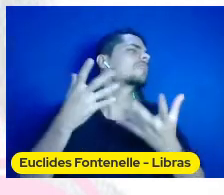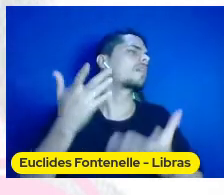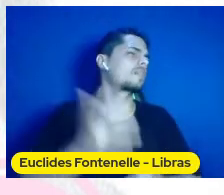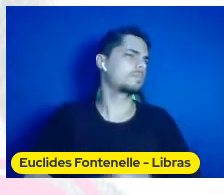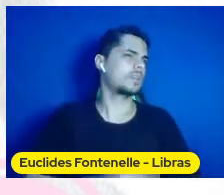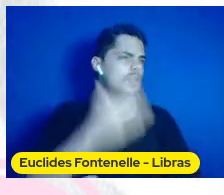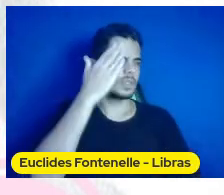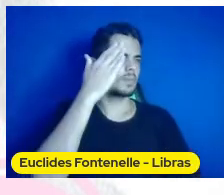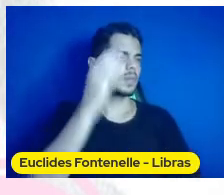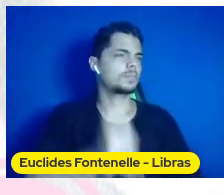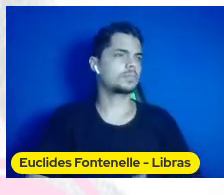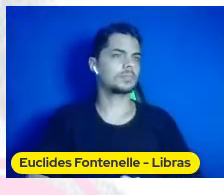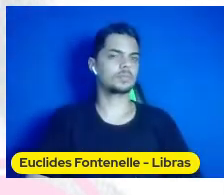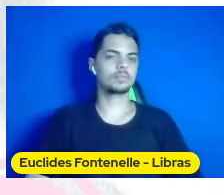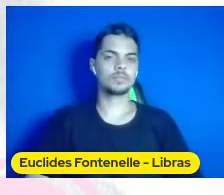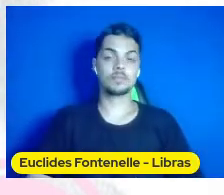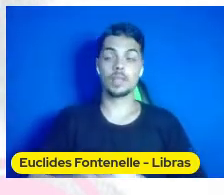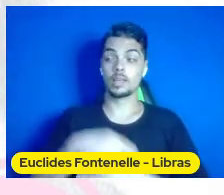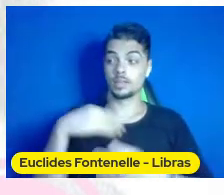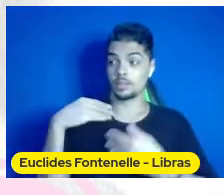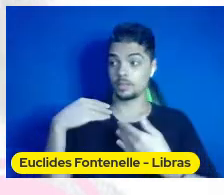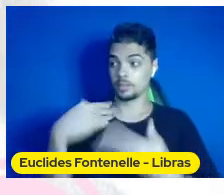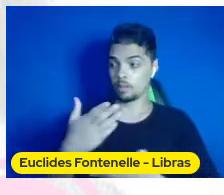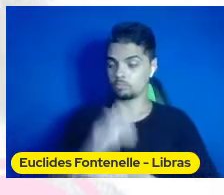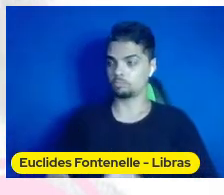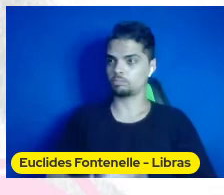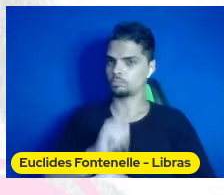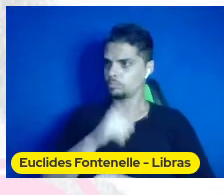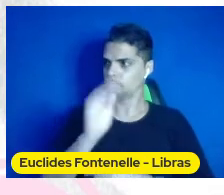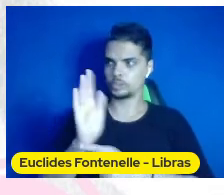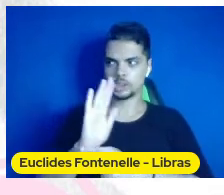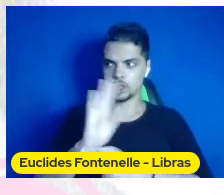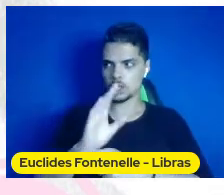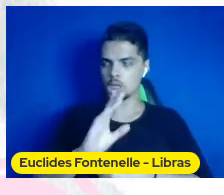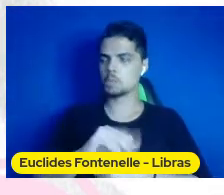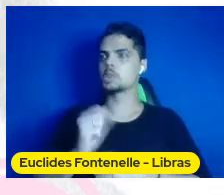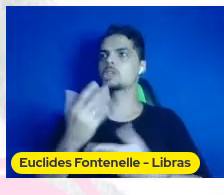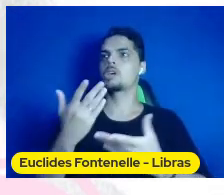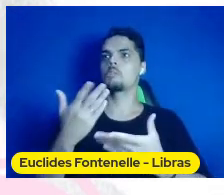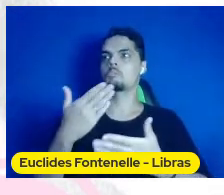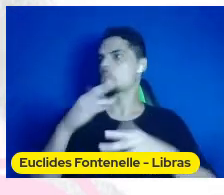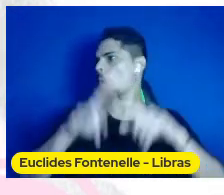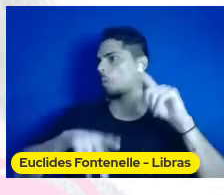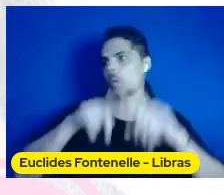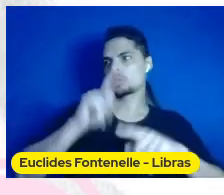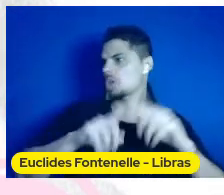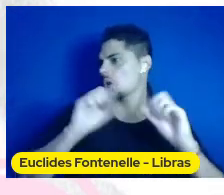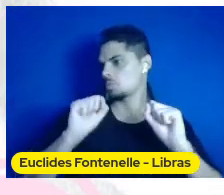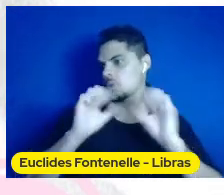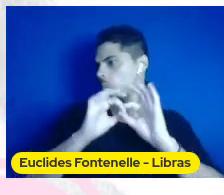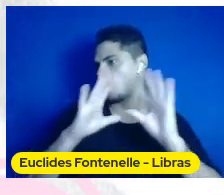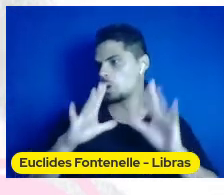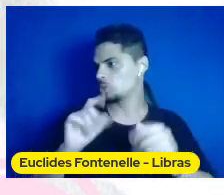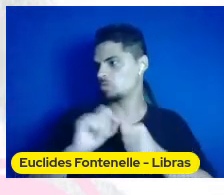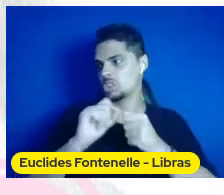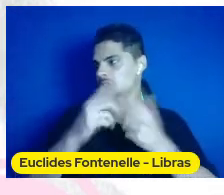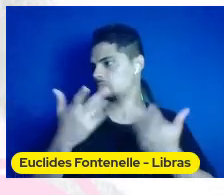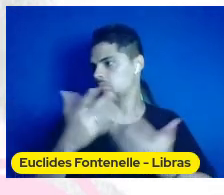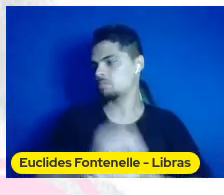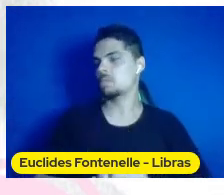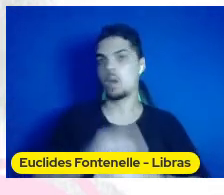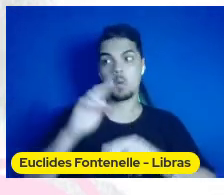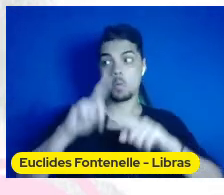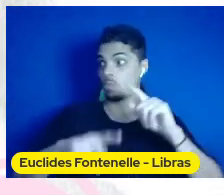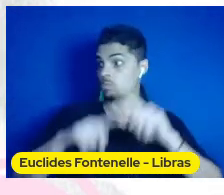Assim, ó, animação, Pedro, dá para ser feito praticamente com qualquer coisa, né? Qualquer coisa mesmo. A gente